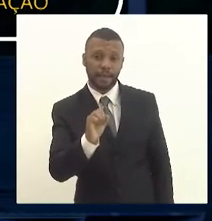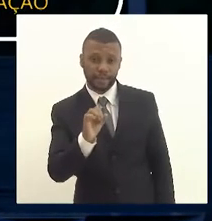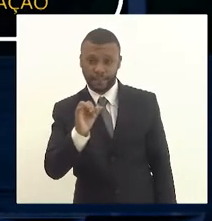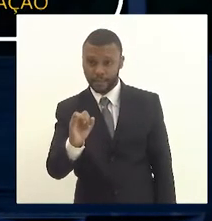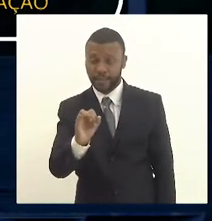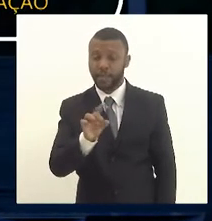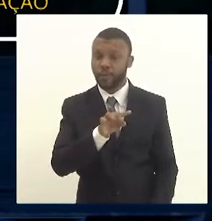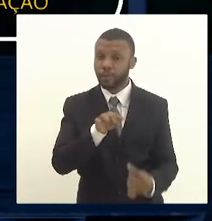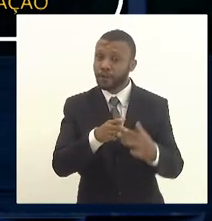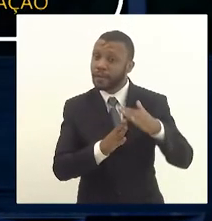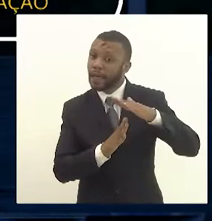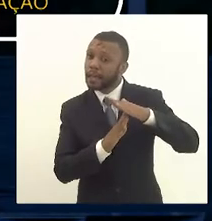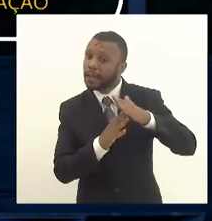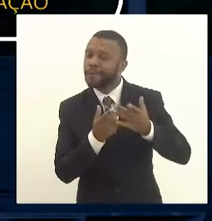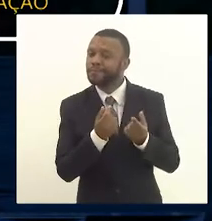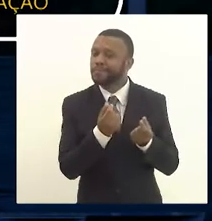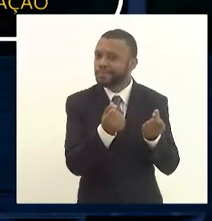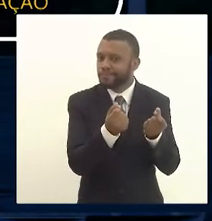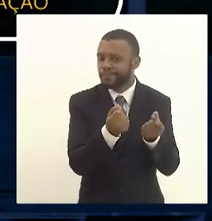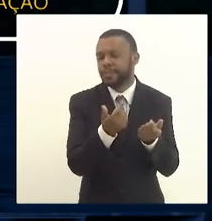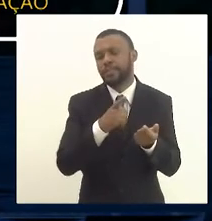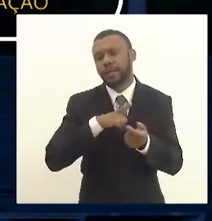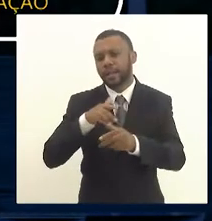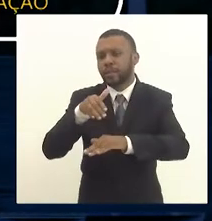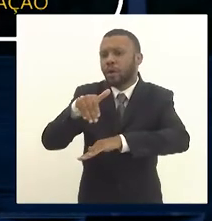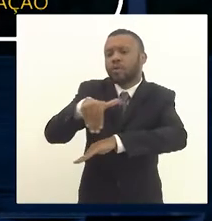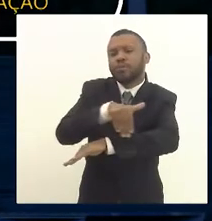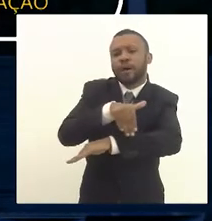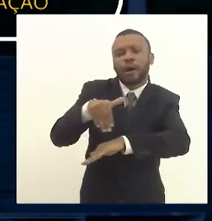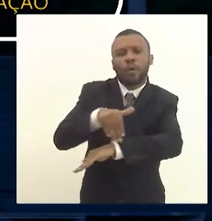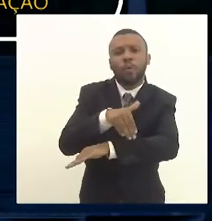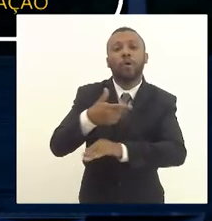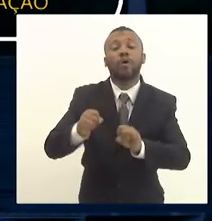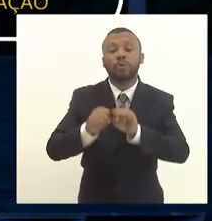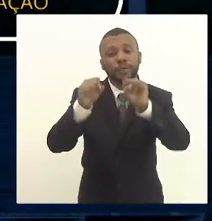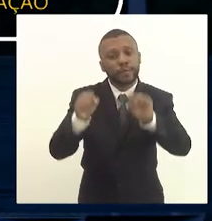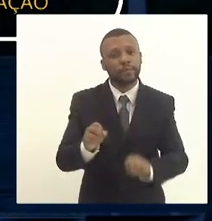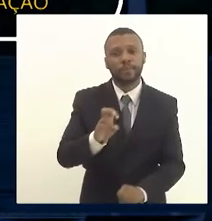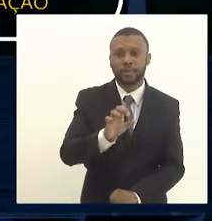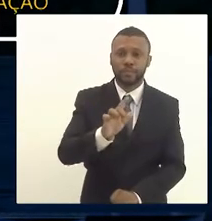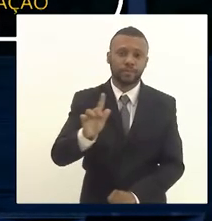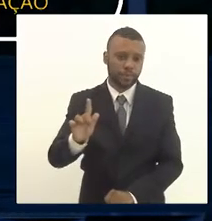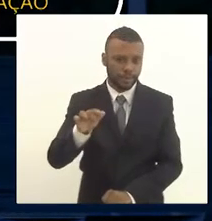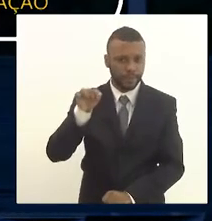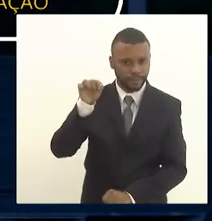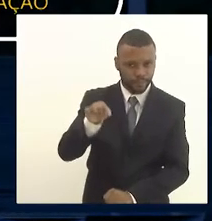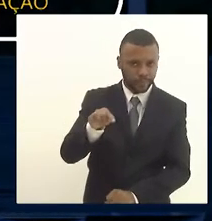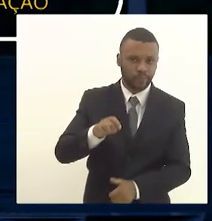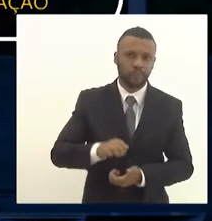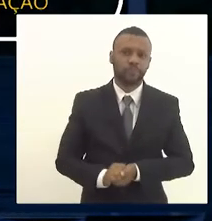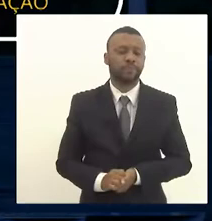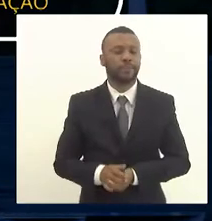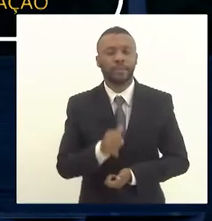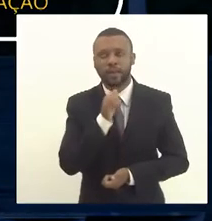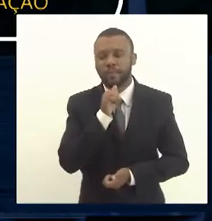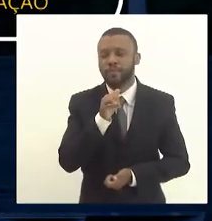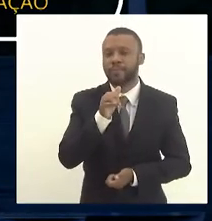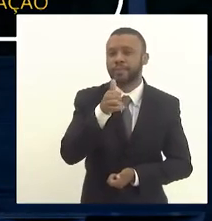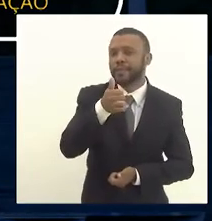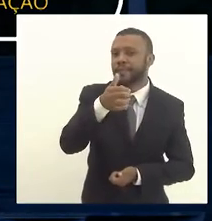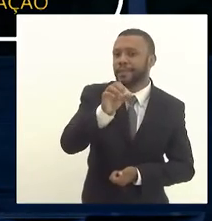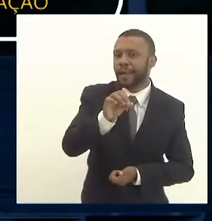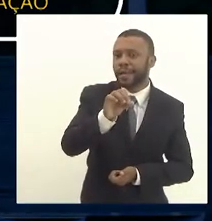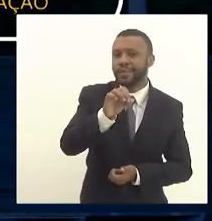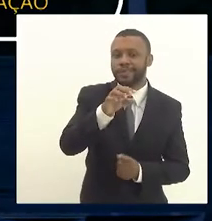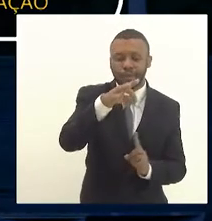de valor, colocar no ar uma rua inteligente 5G, por exemplo, usando também, por exemplo, 10 pontos de iluminação